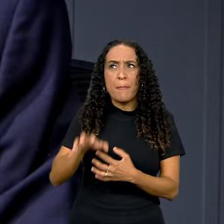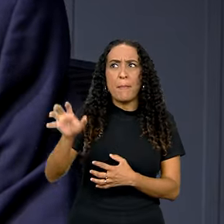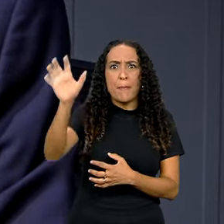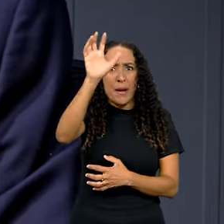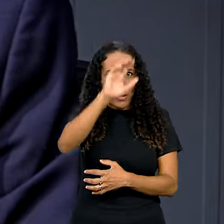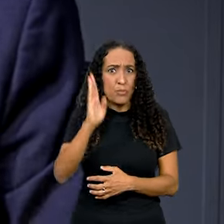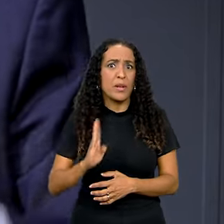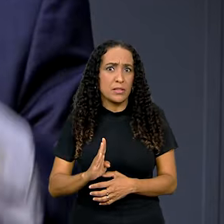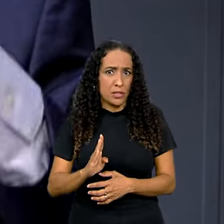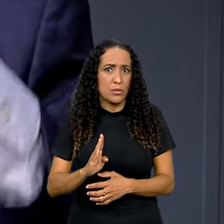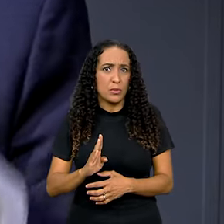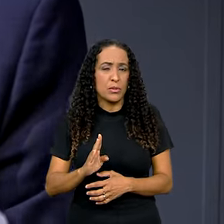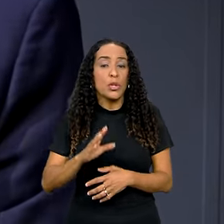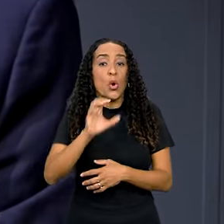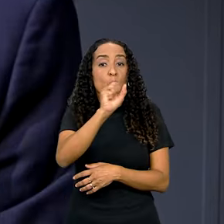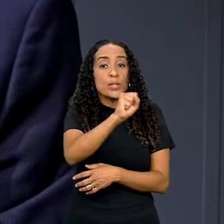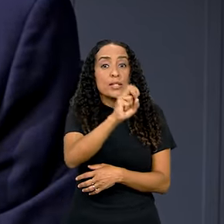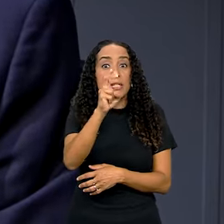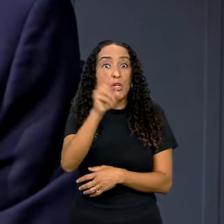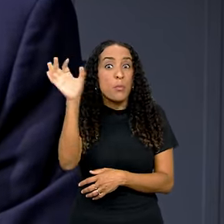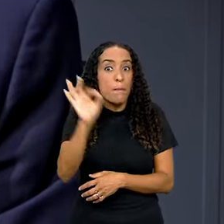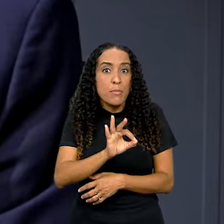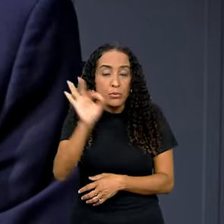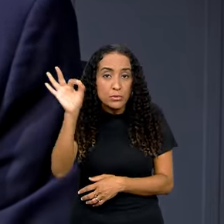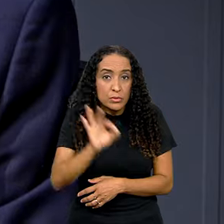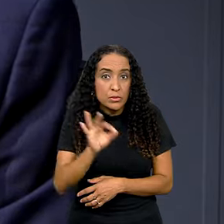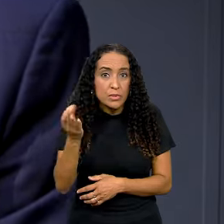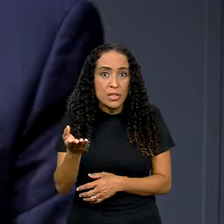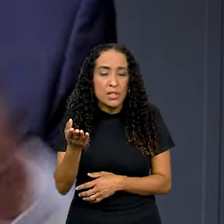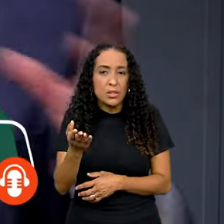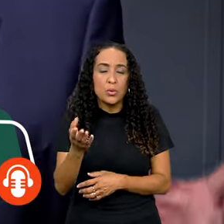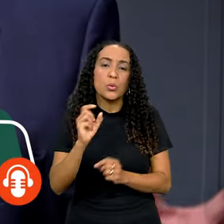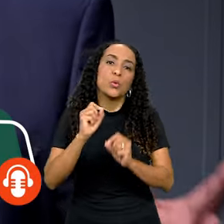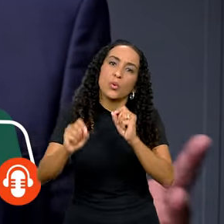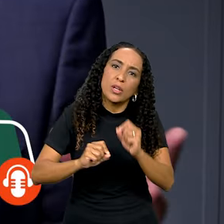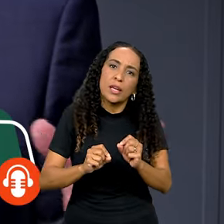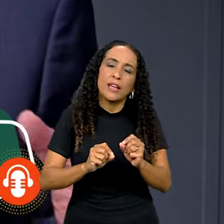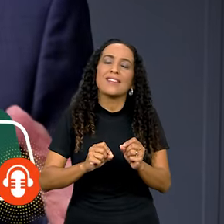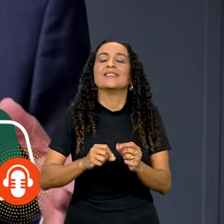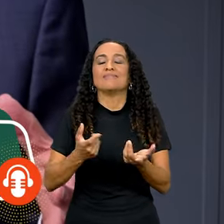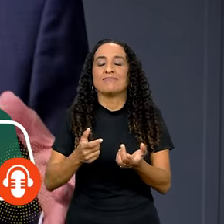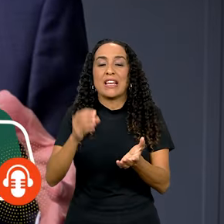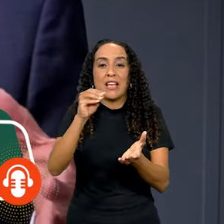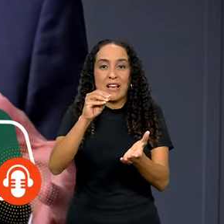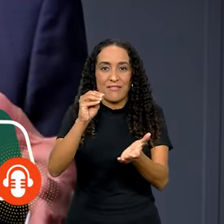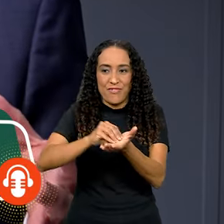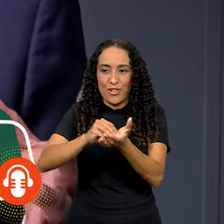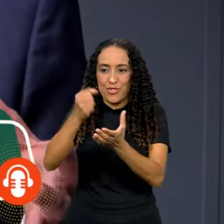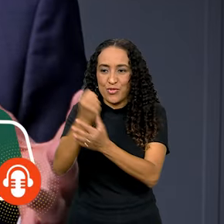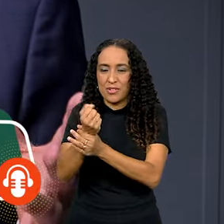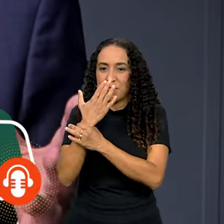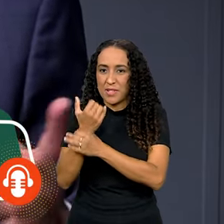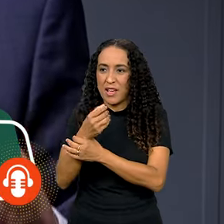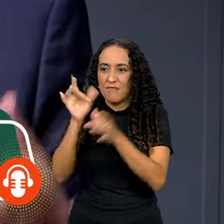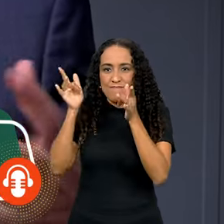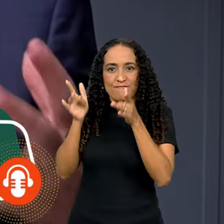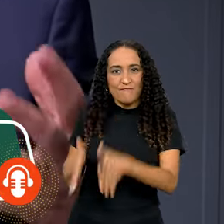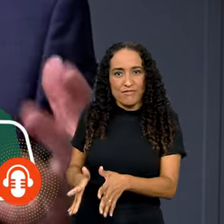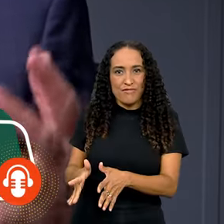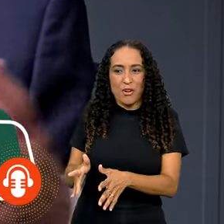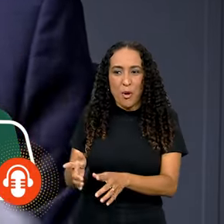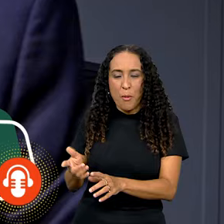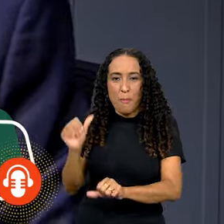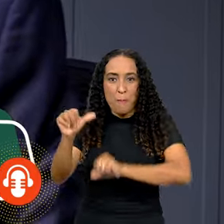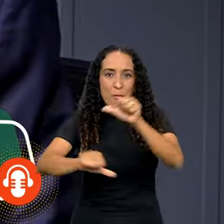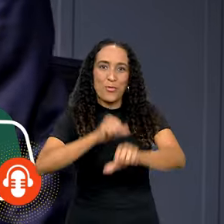regiões do Brasil 85% deixaram a insegurança alimentar Severa